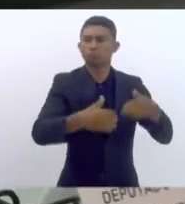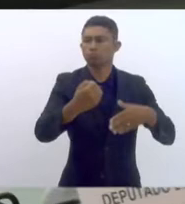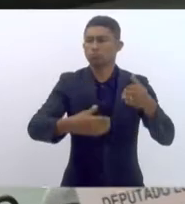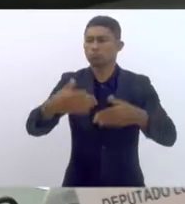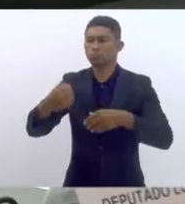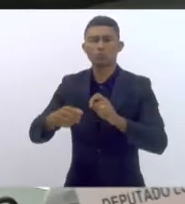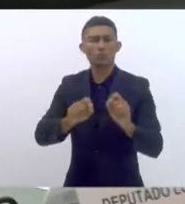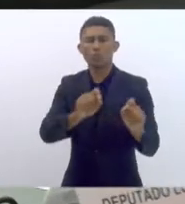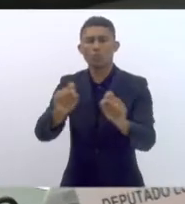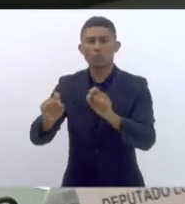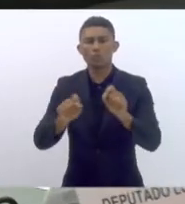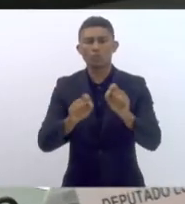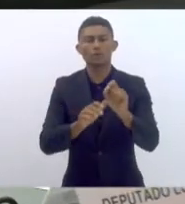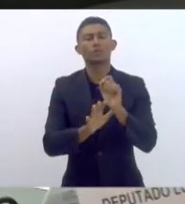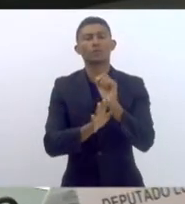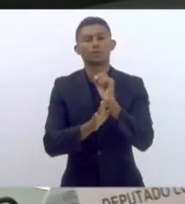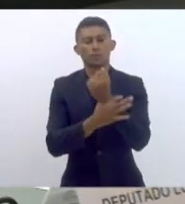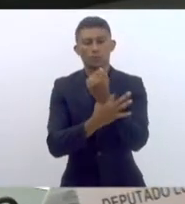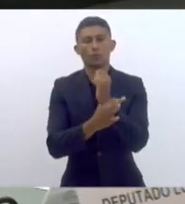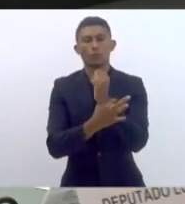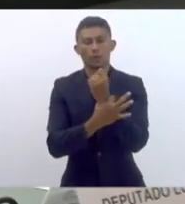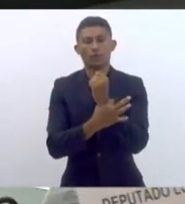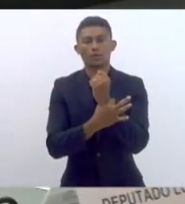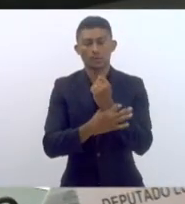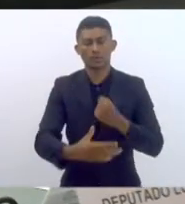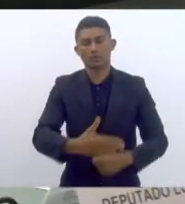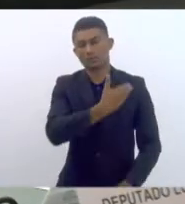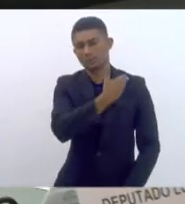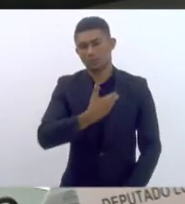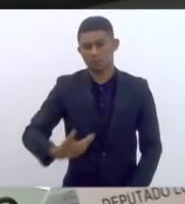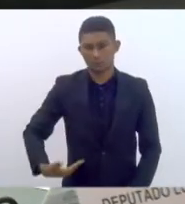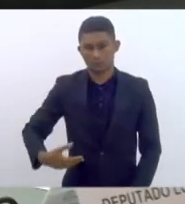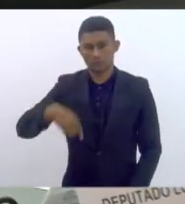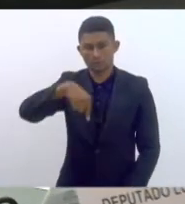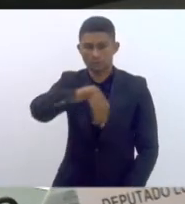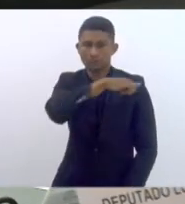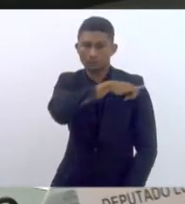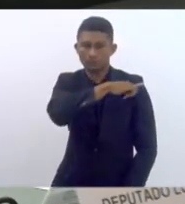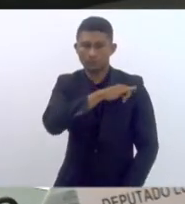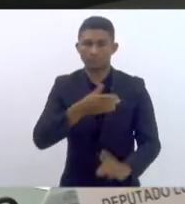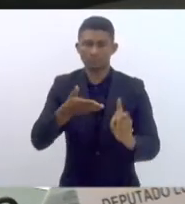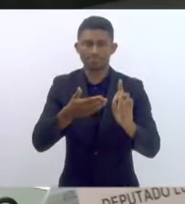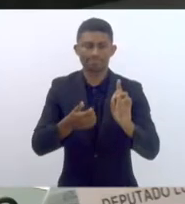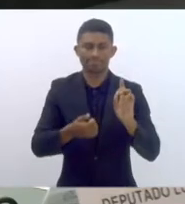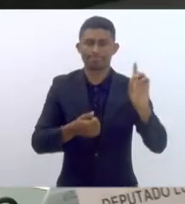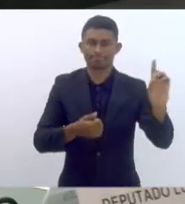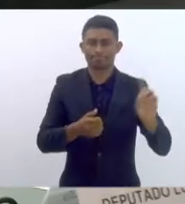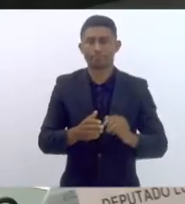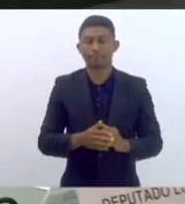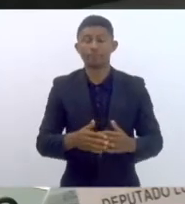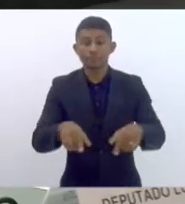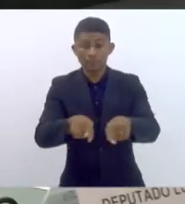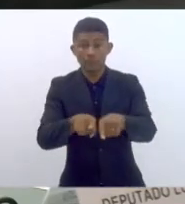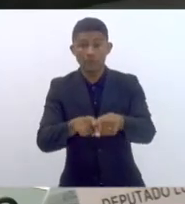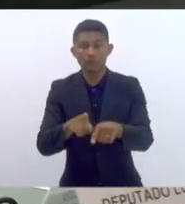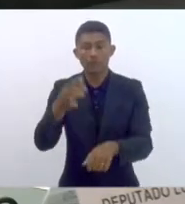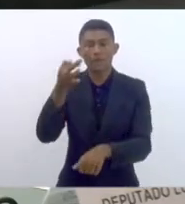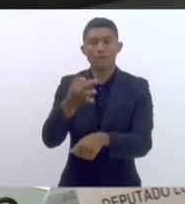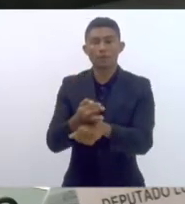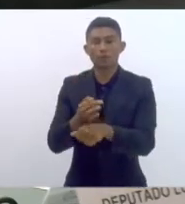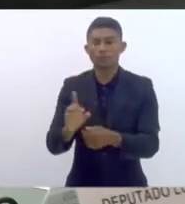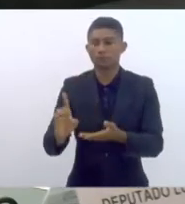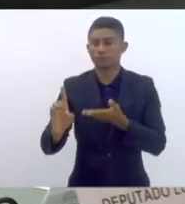segurança pública do Estado do Rio de Janeiro. Queria também justificar a ausência do